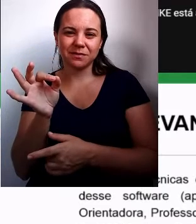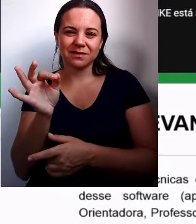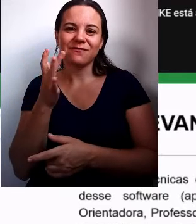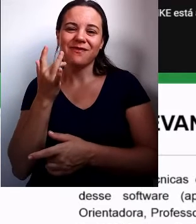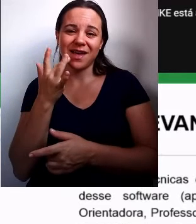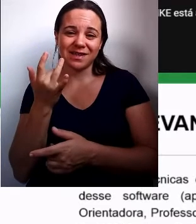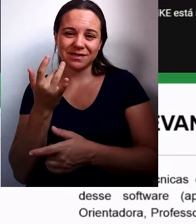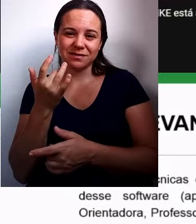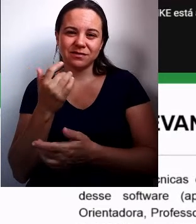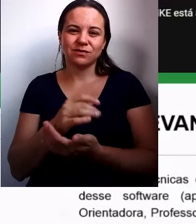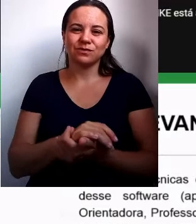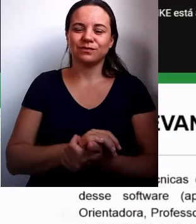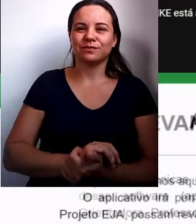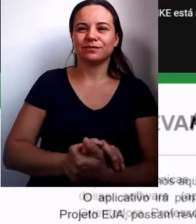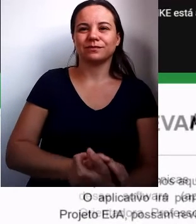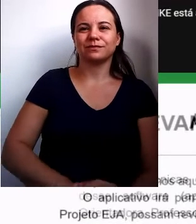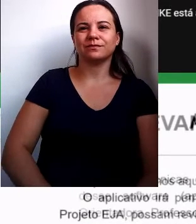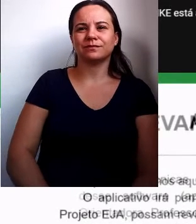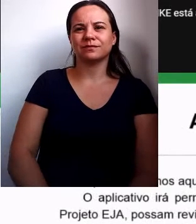computador.